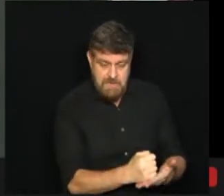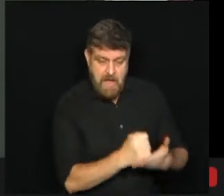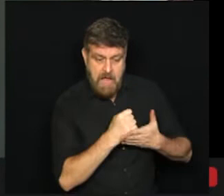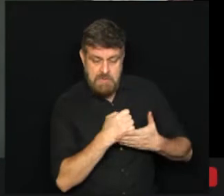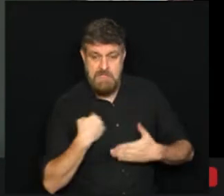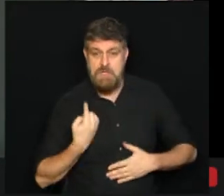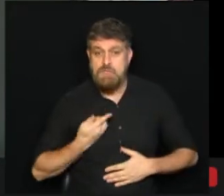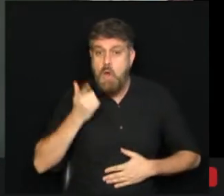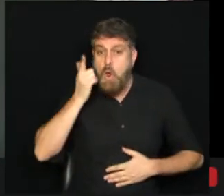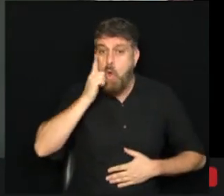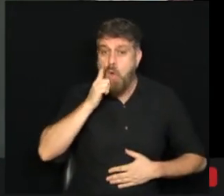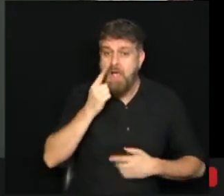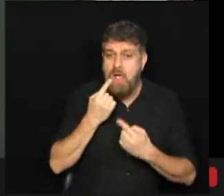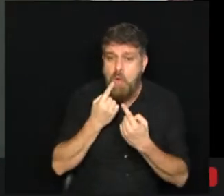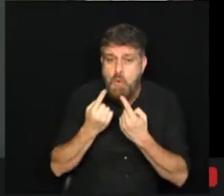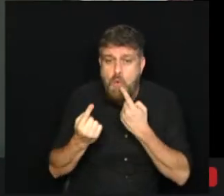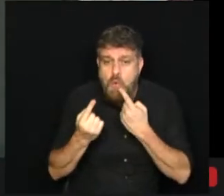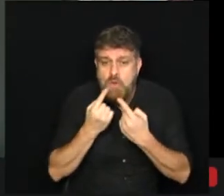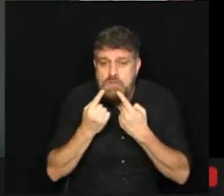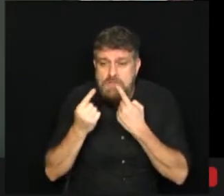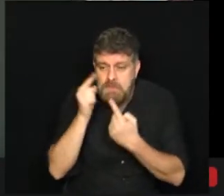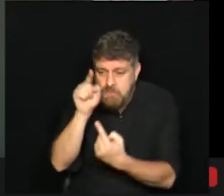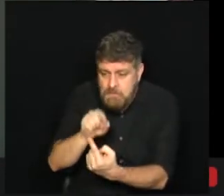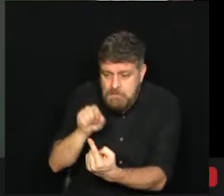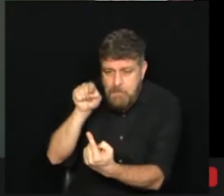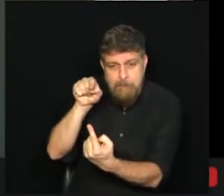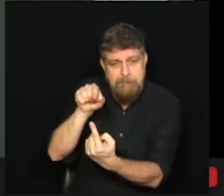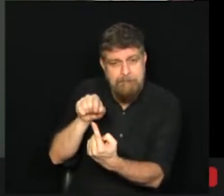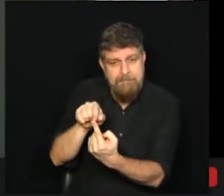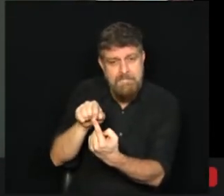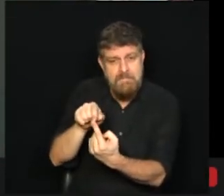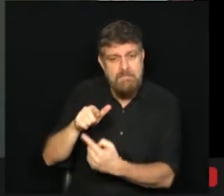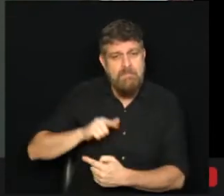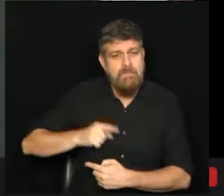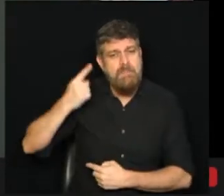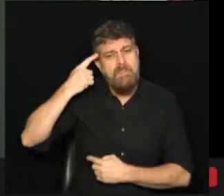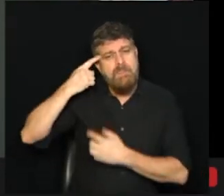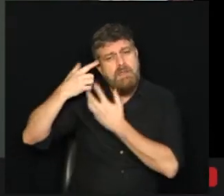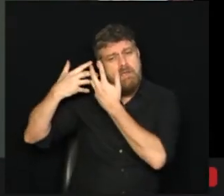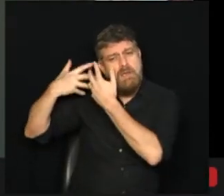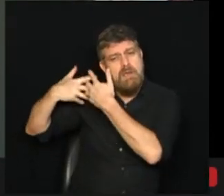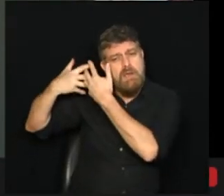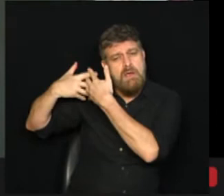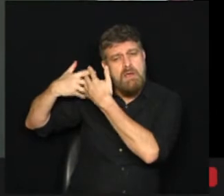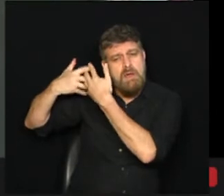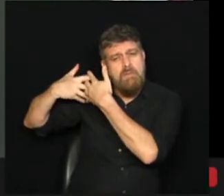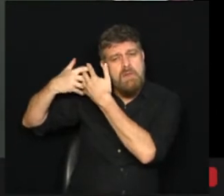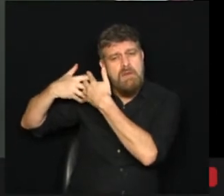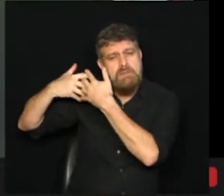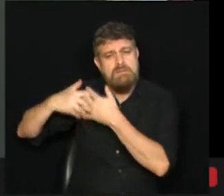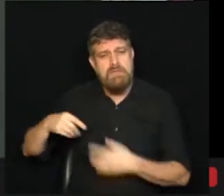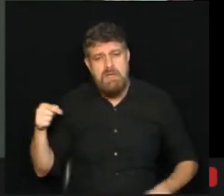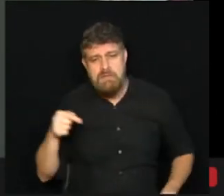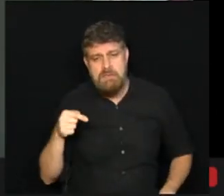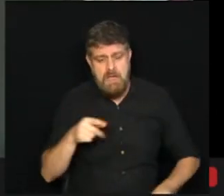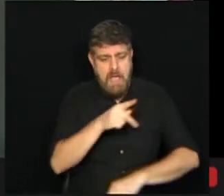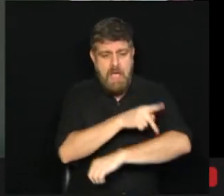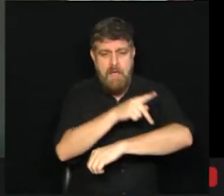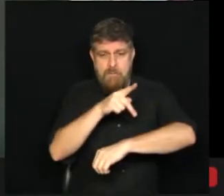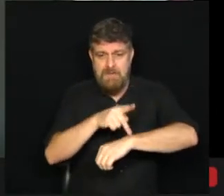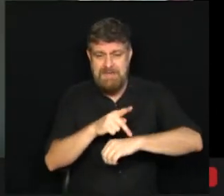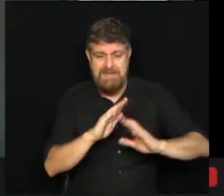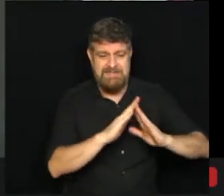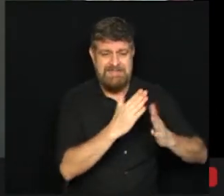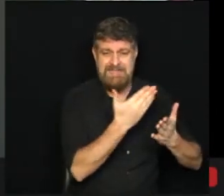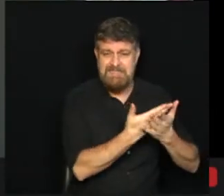diálogo propositivo no sentido de pensarmos o processo pedagógico no estado de São